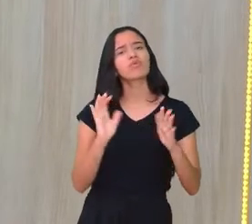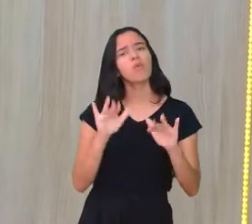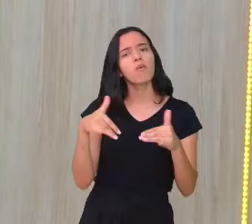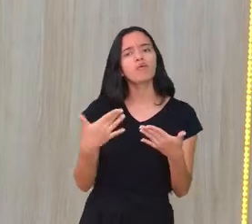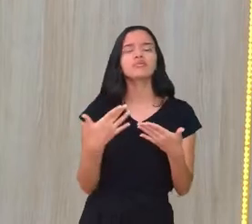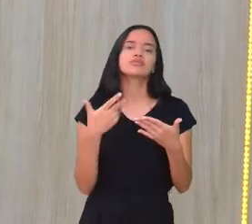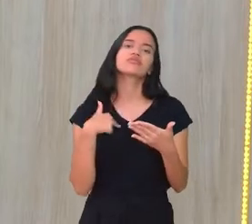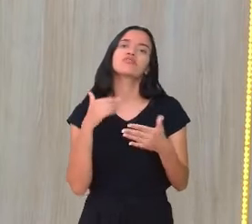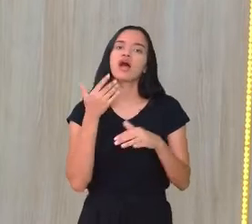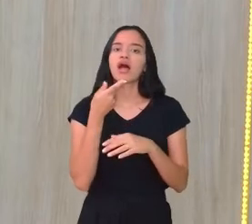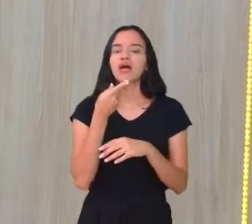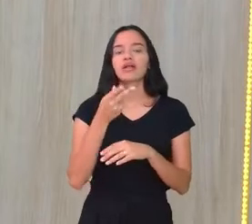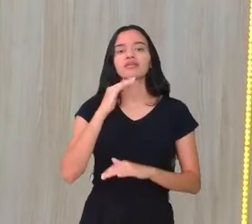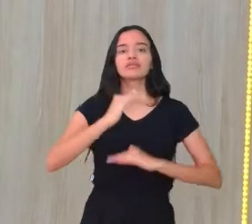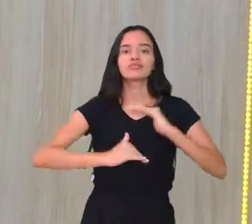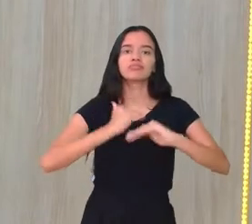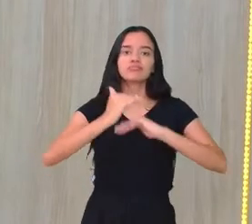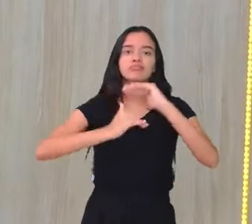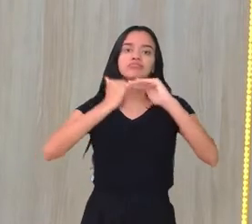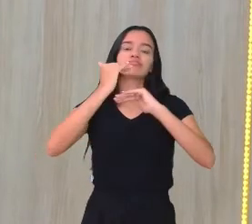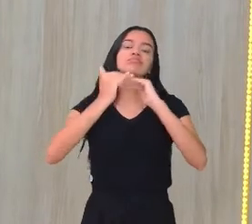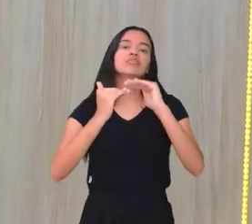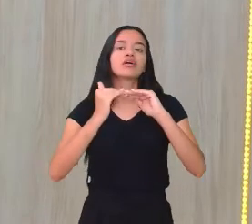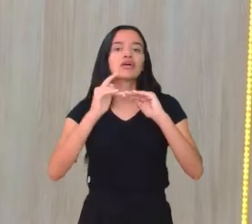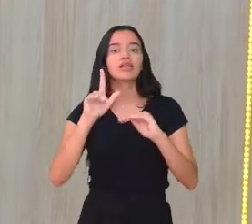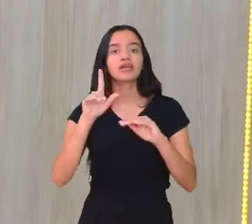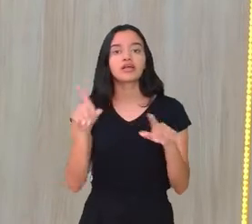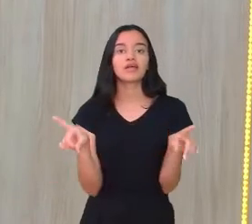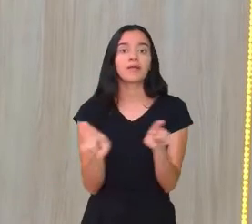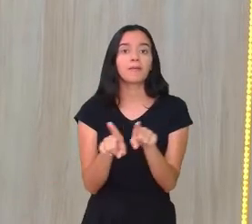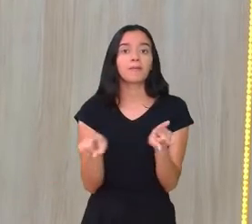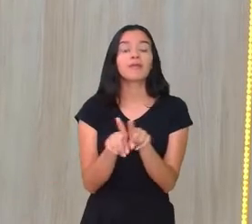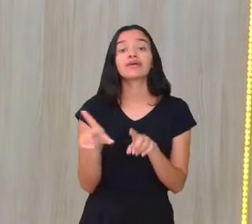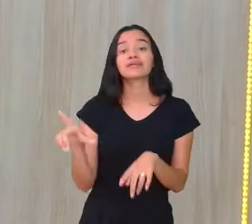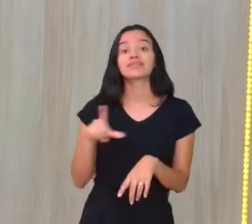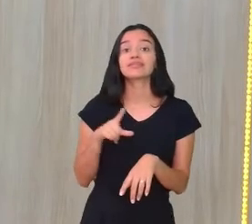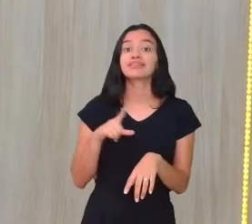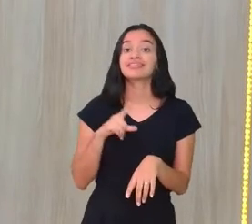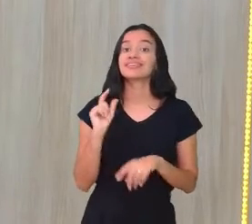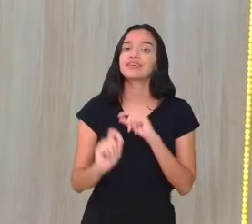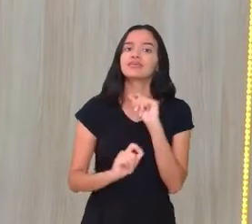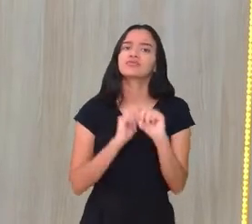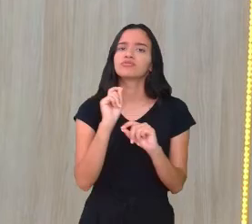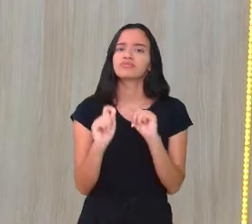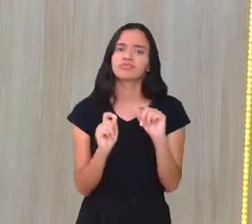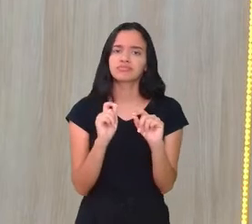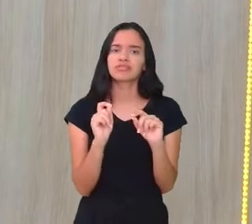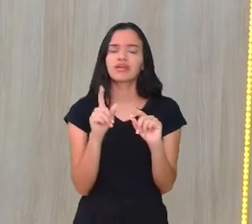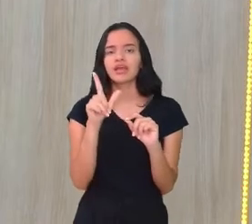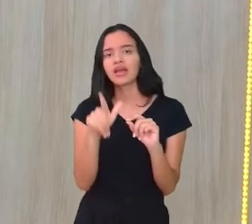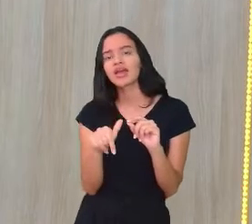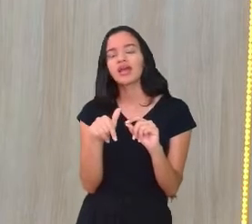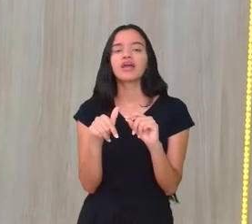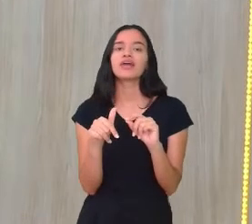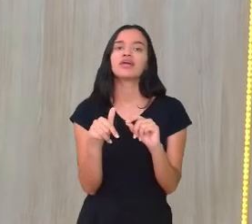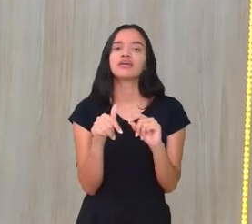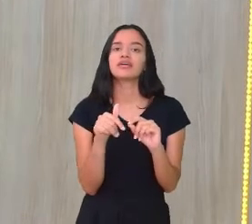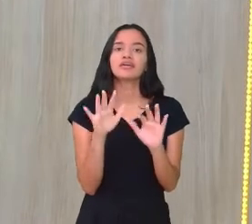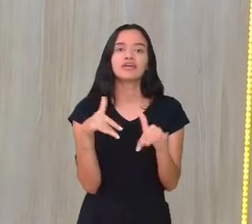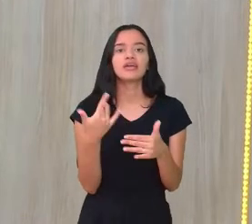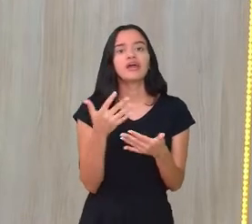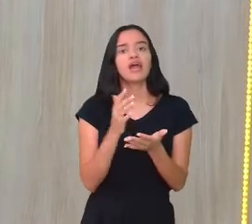em desenvolvimento, a gente está levando em consideração, a gente tem que levar em consideração também